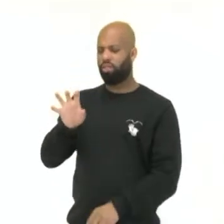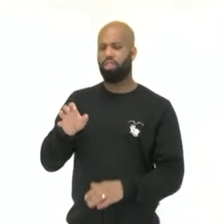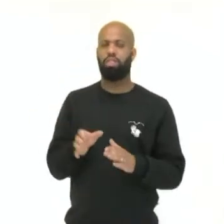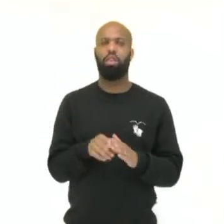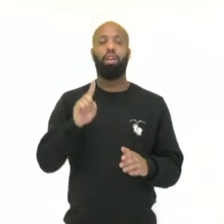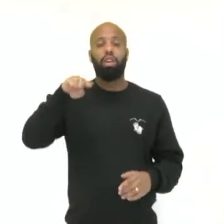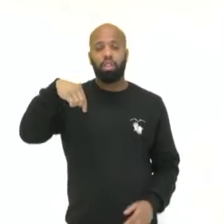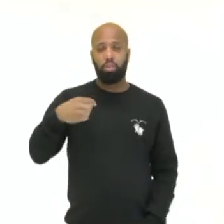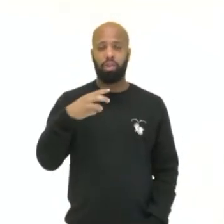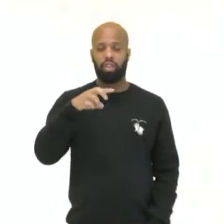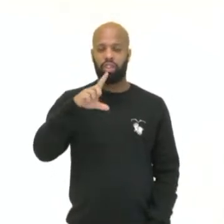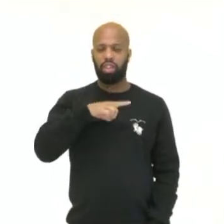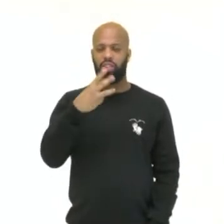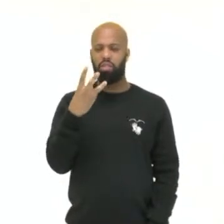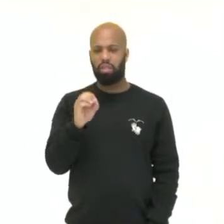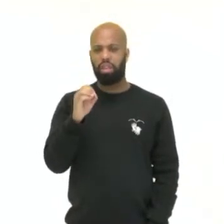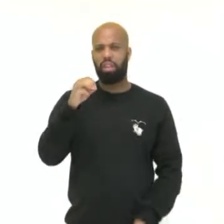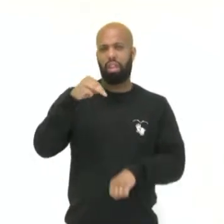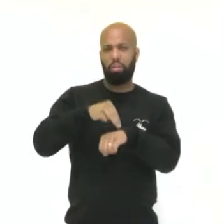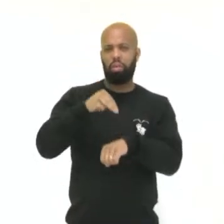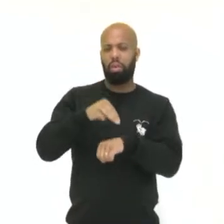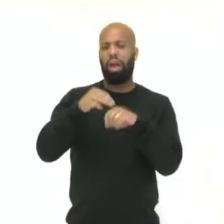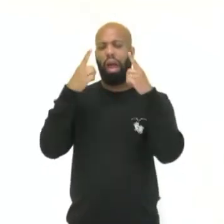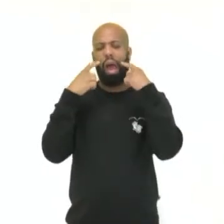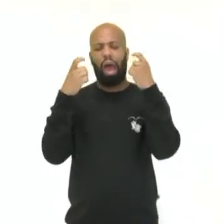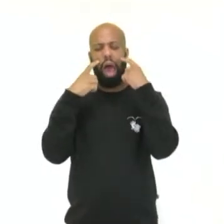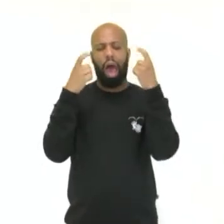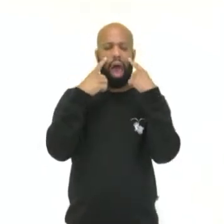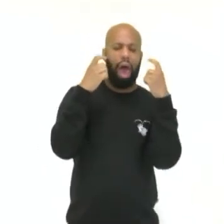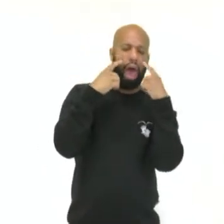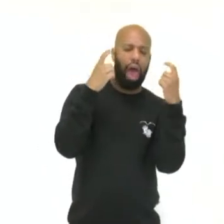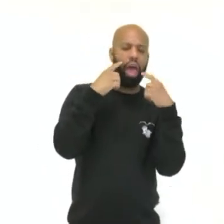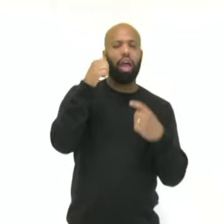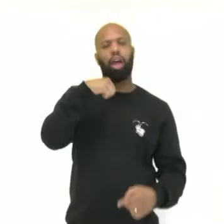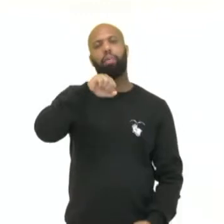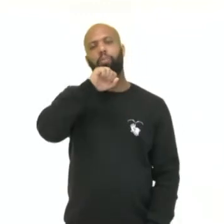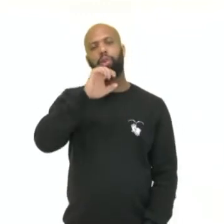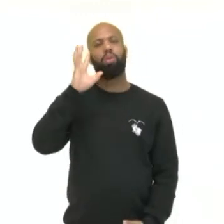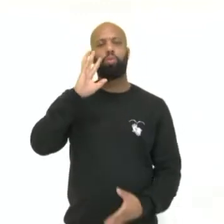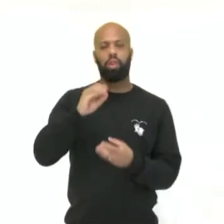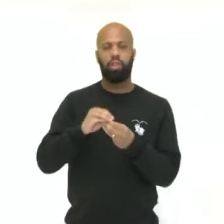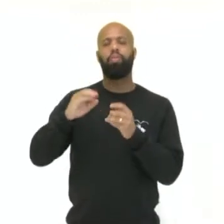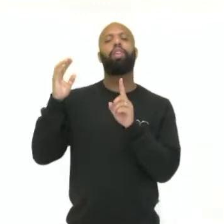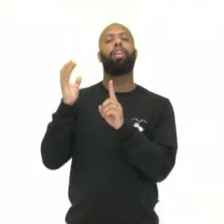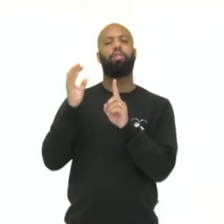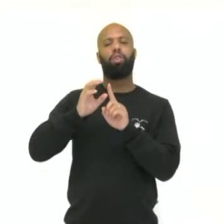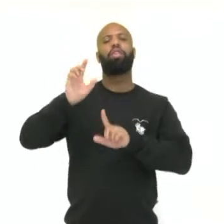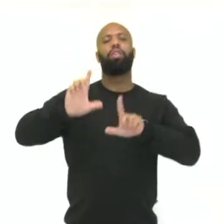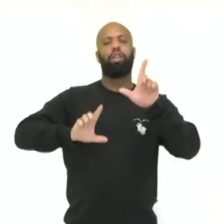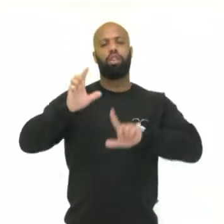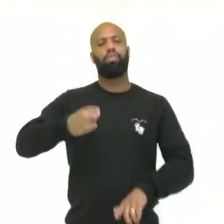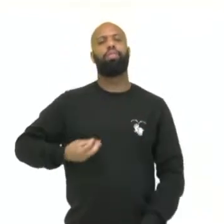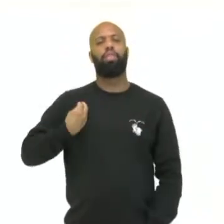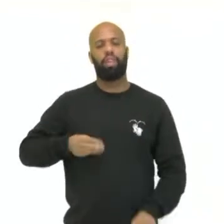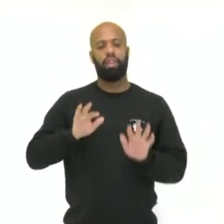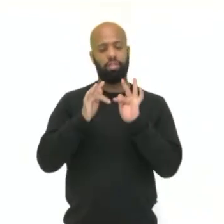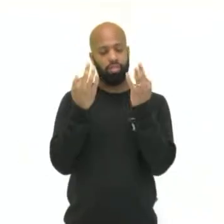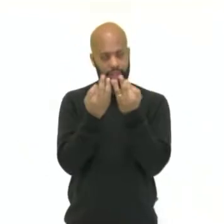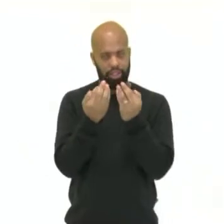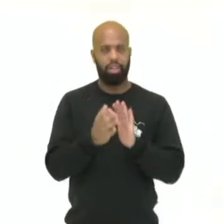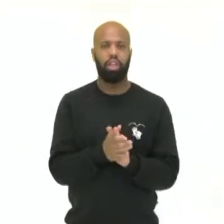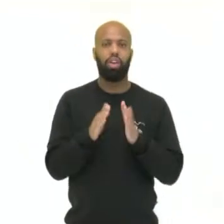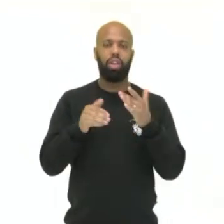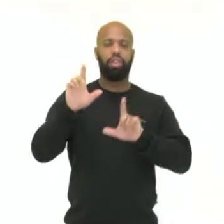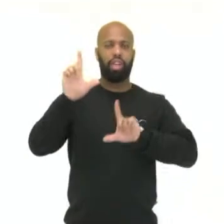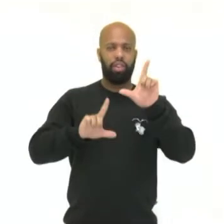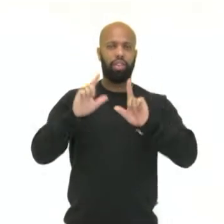meia hora de birra da criança de 3 anos fez a mãe entender o peso da interferência da TV na vida familiar. A